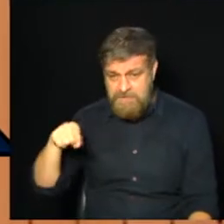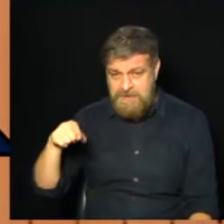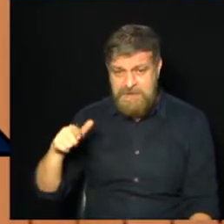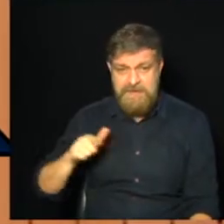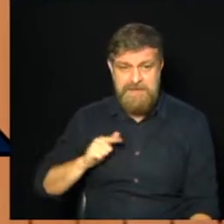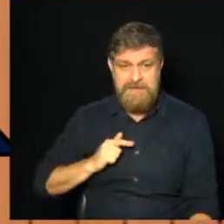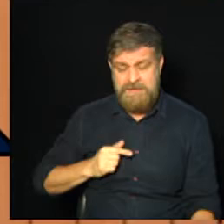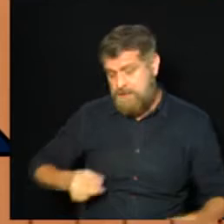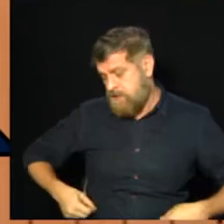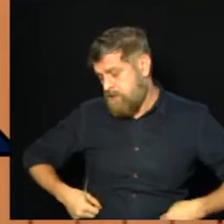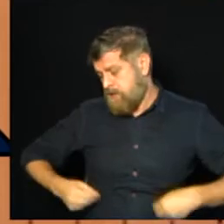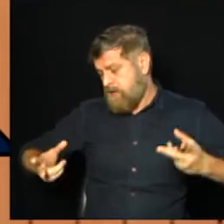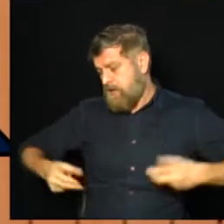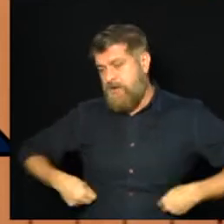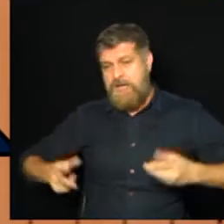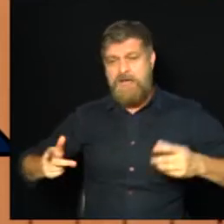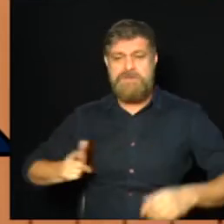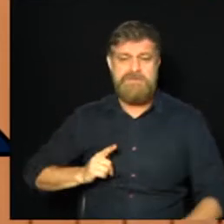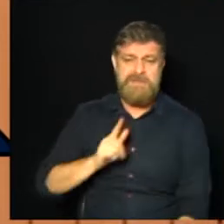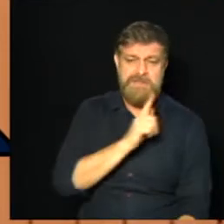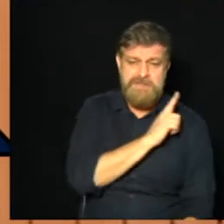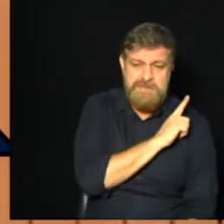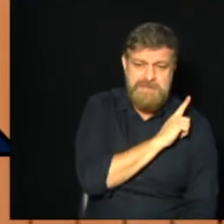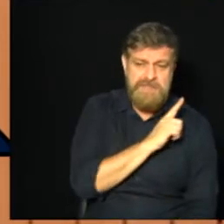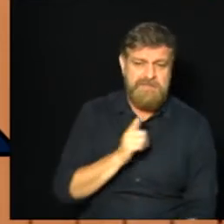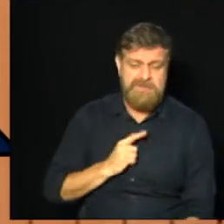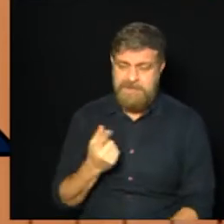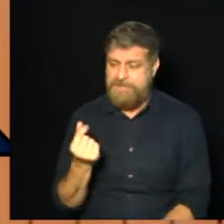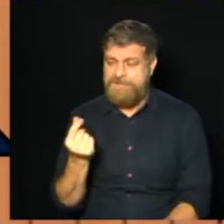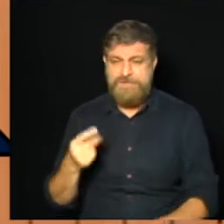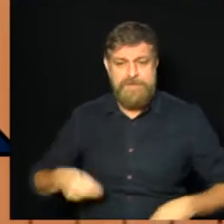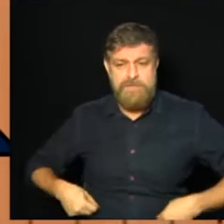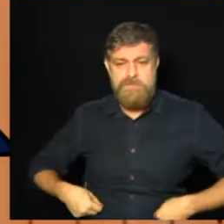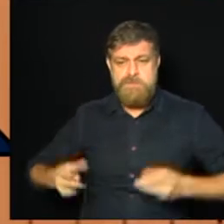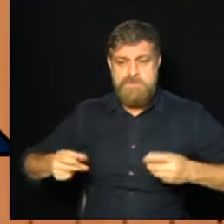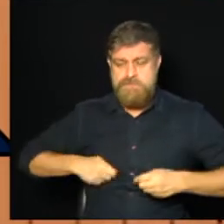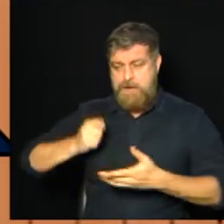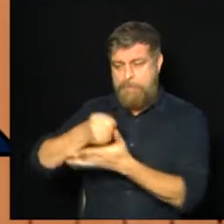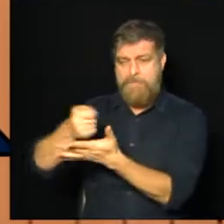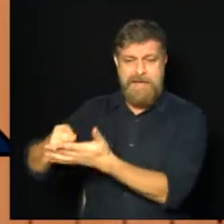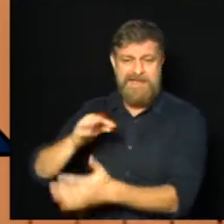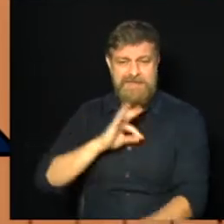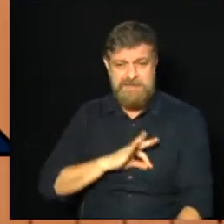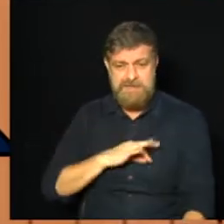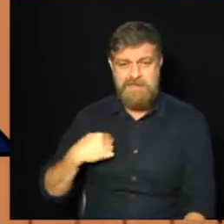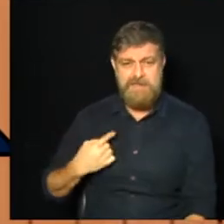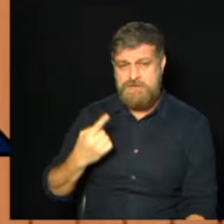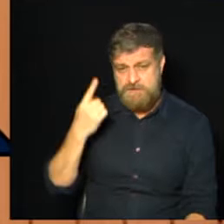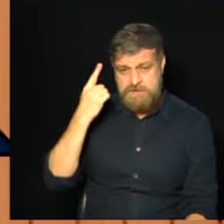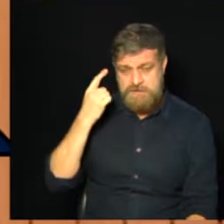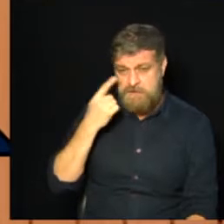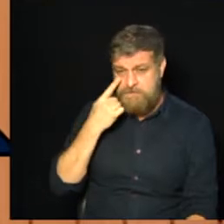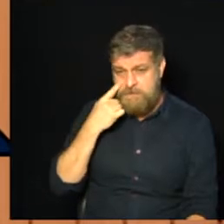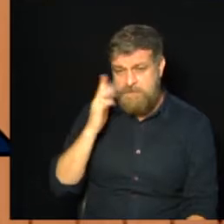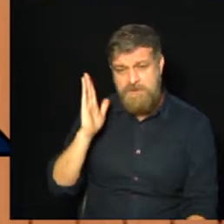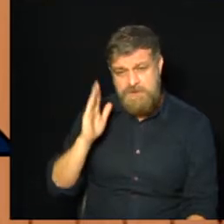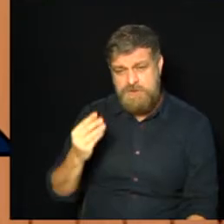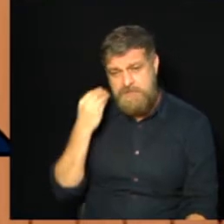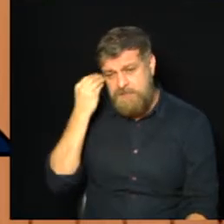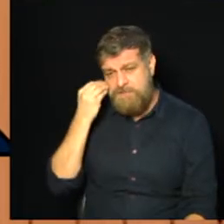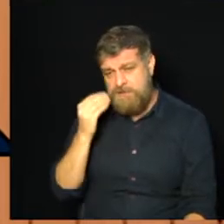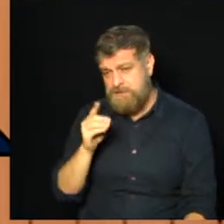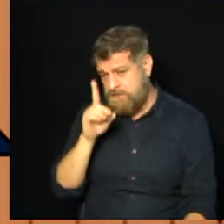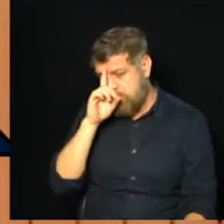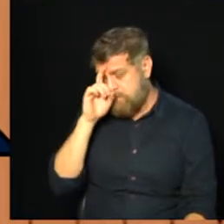tem custo de gestão, tem custos, enfim, né, a gente viu no caso do Hospital Ouro Verde, que os trabalhadores